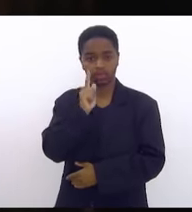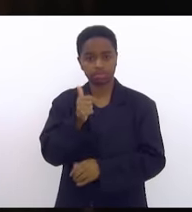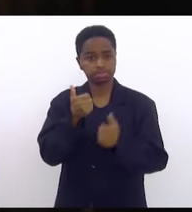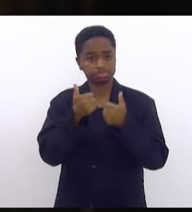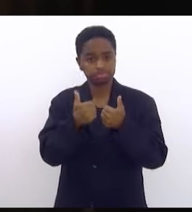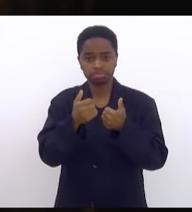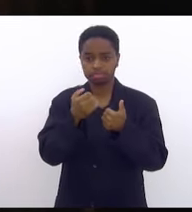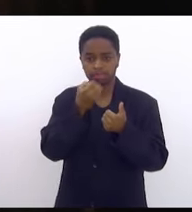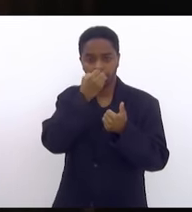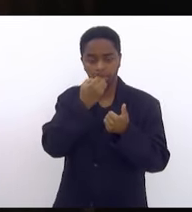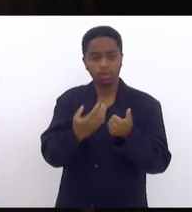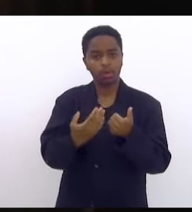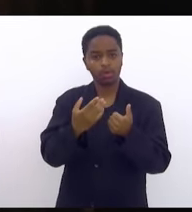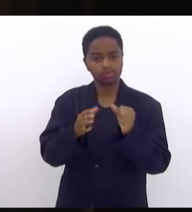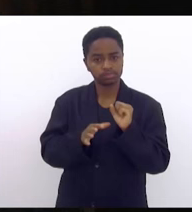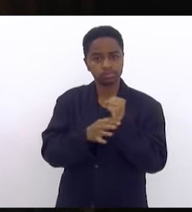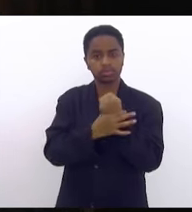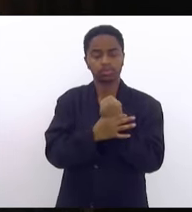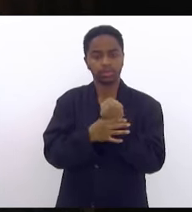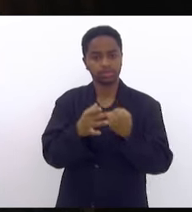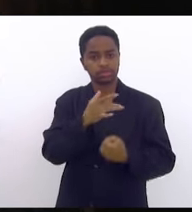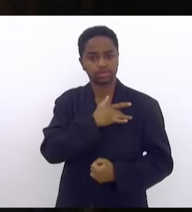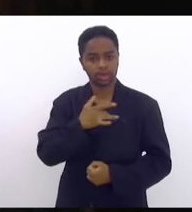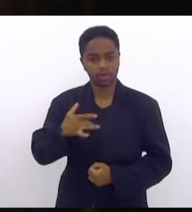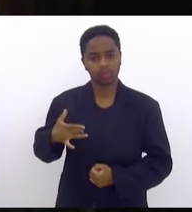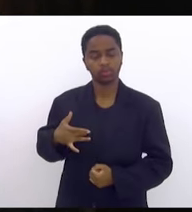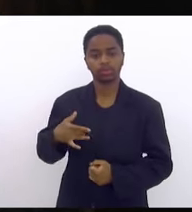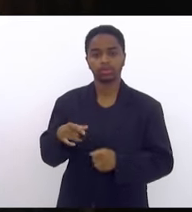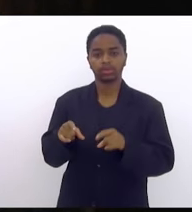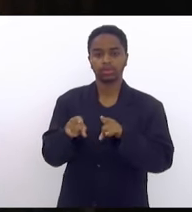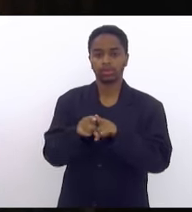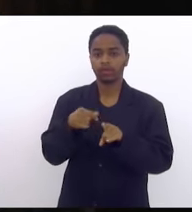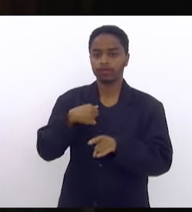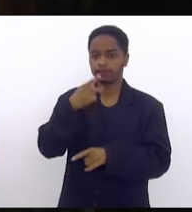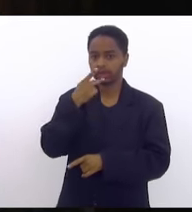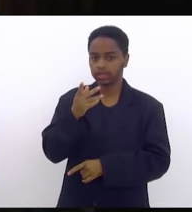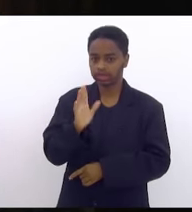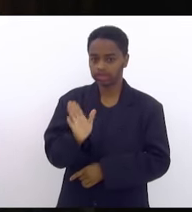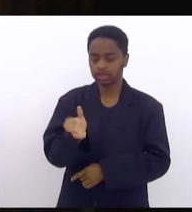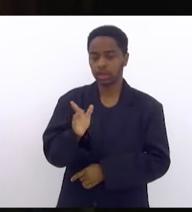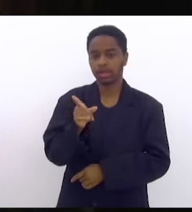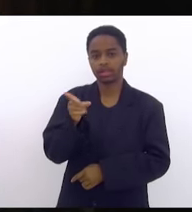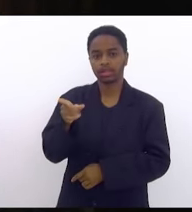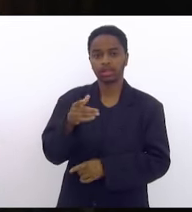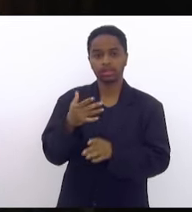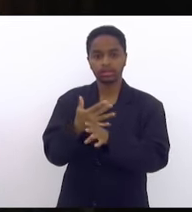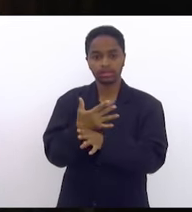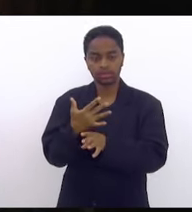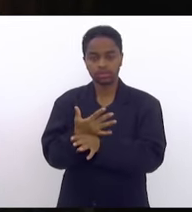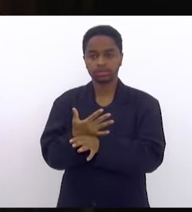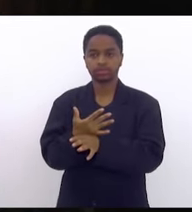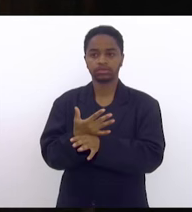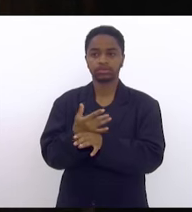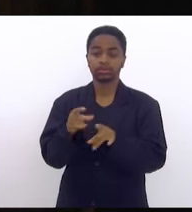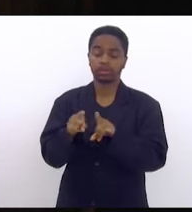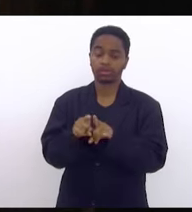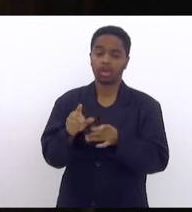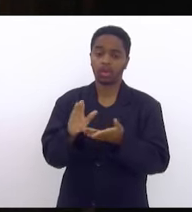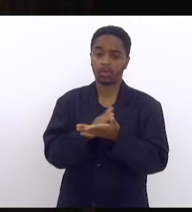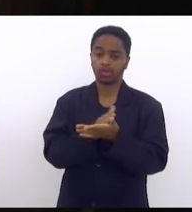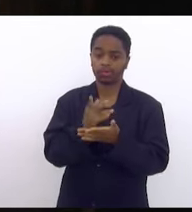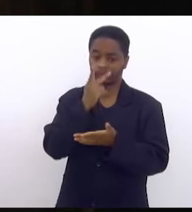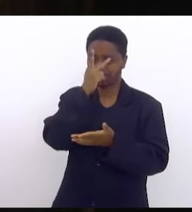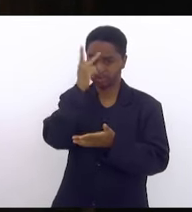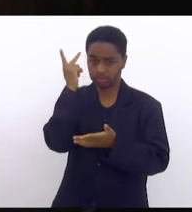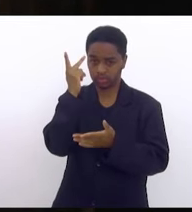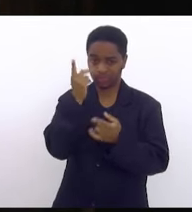a nível de segurança, de saúde, como eu falei no nosso plenário em Mangaratiba, e teve alguém que contestou, né, a